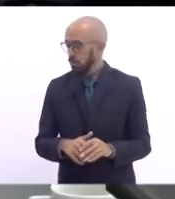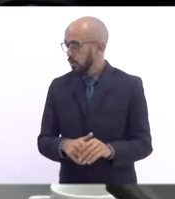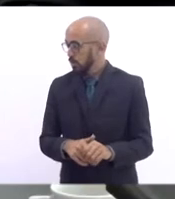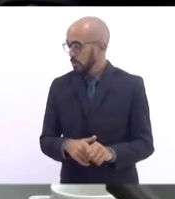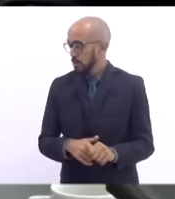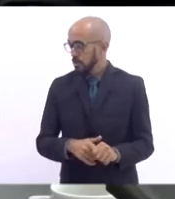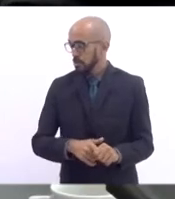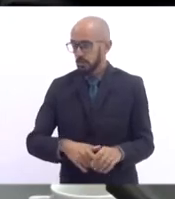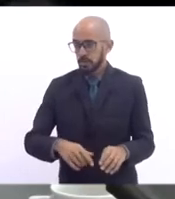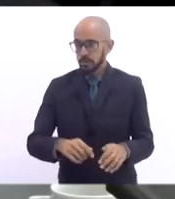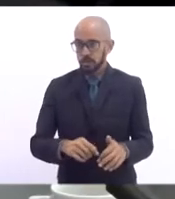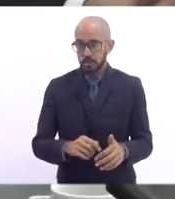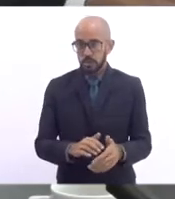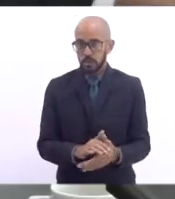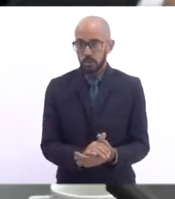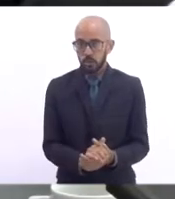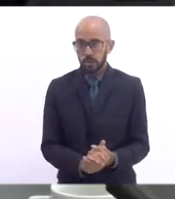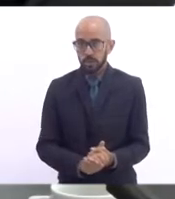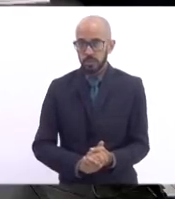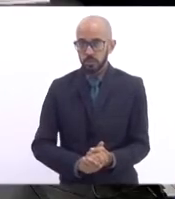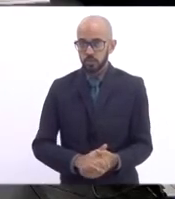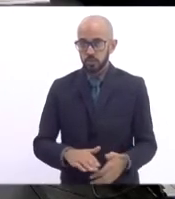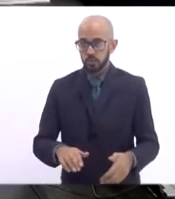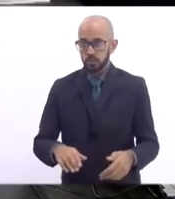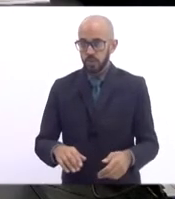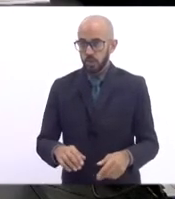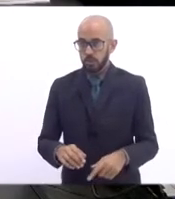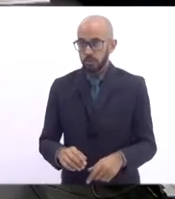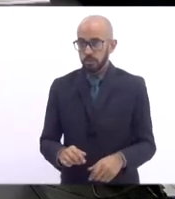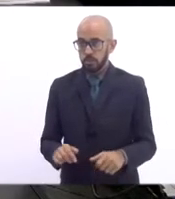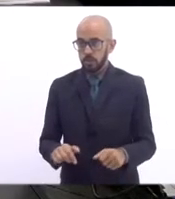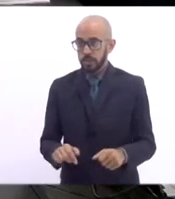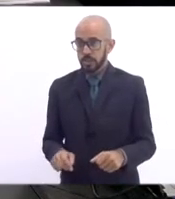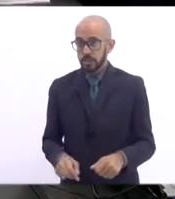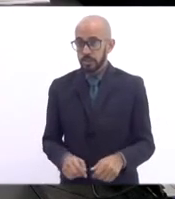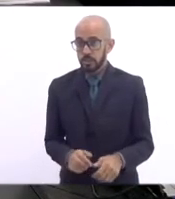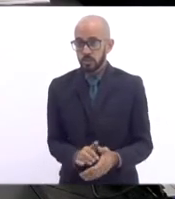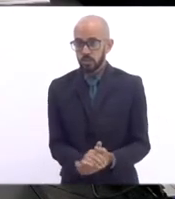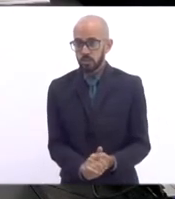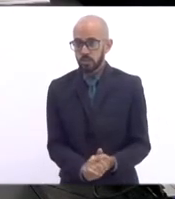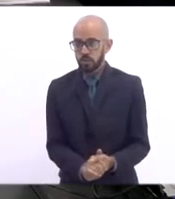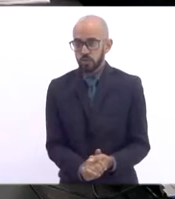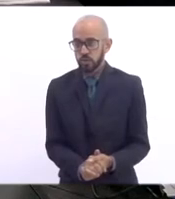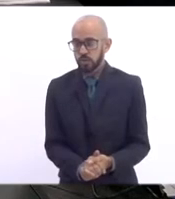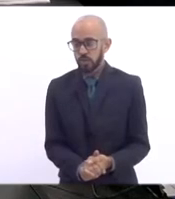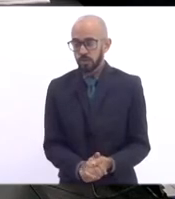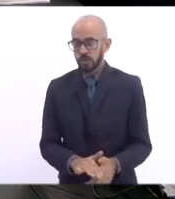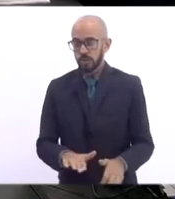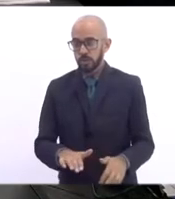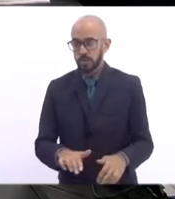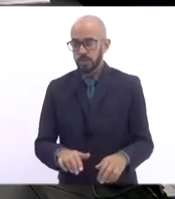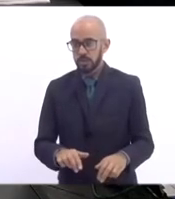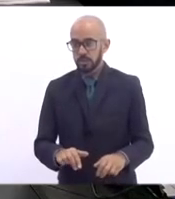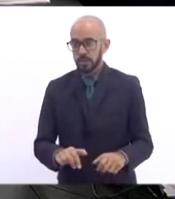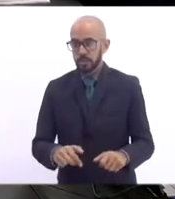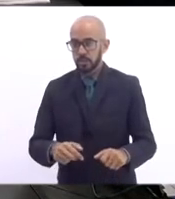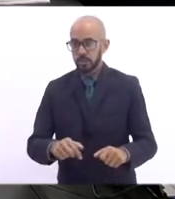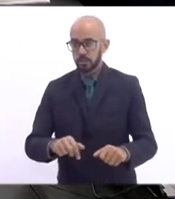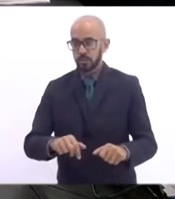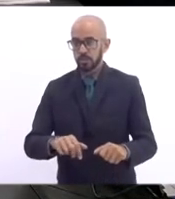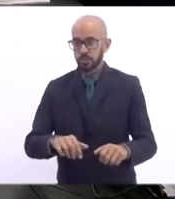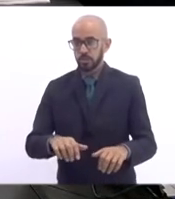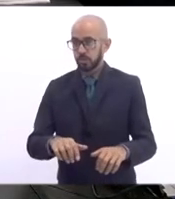Fernando as despesas você estava receita e despesa ele vai estar considerando quando ele corteja né com